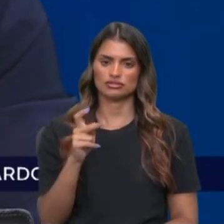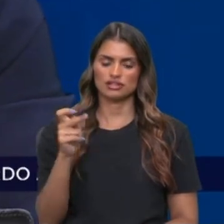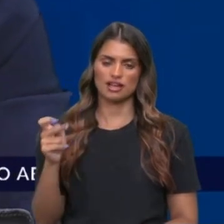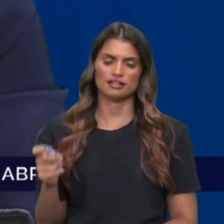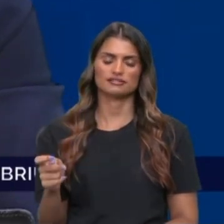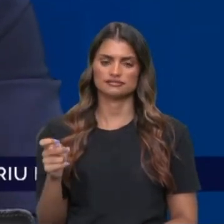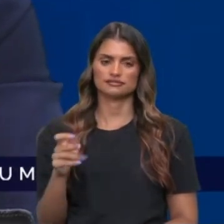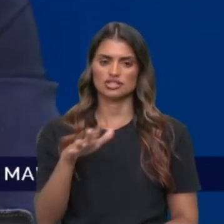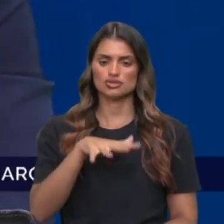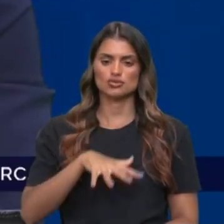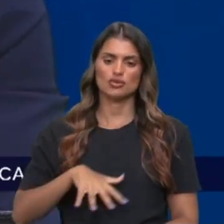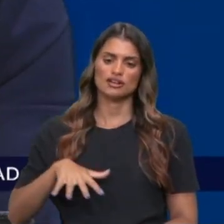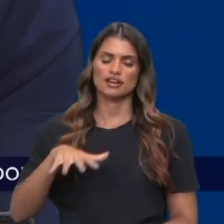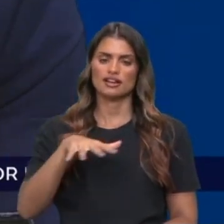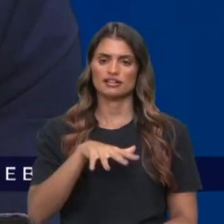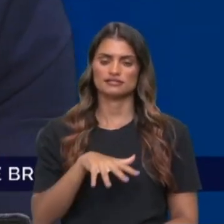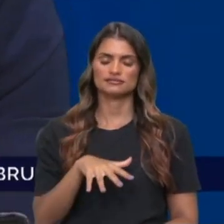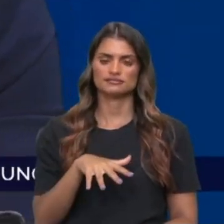está situada aqui numa galáxia